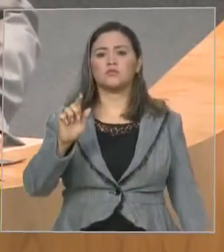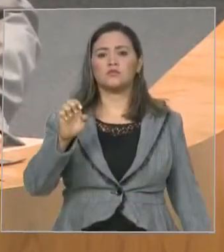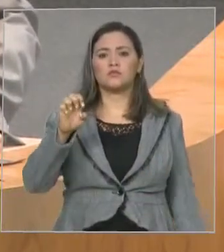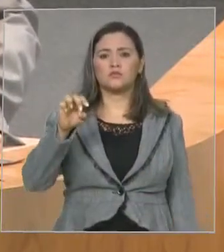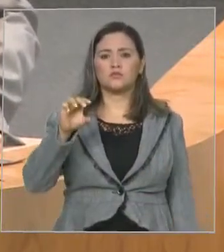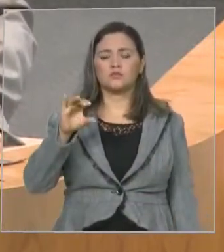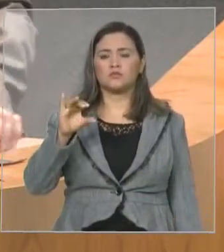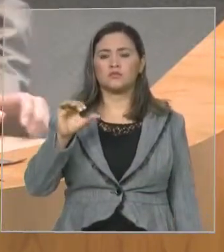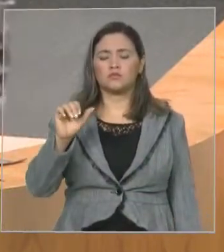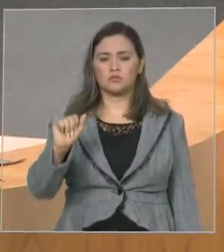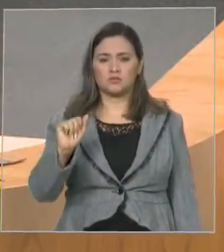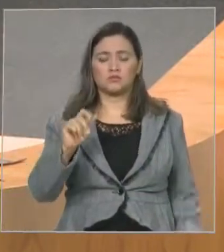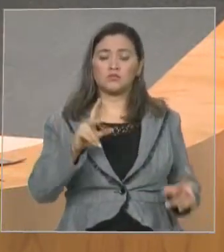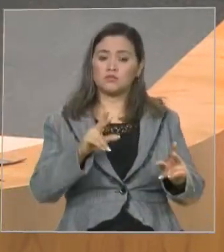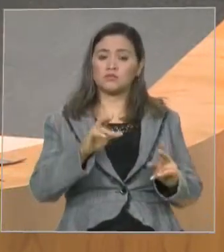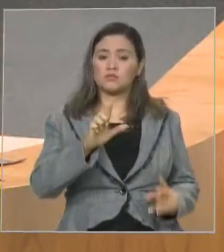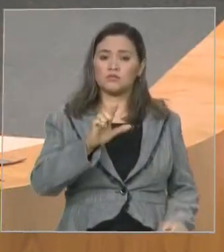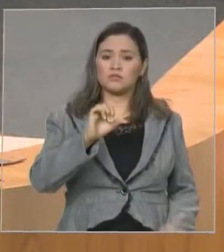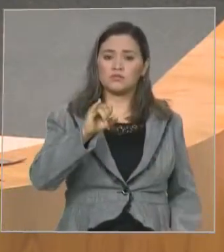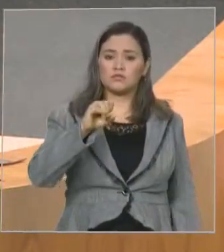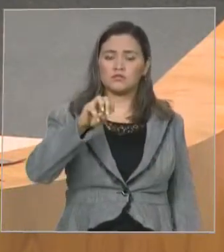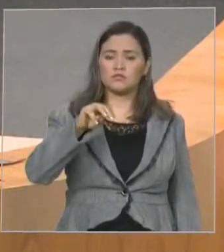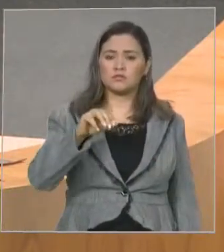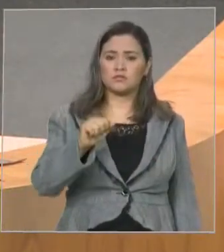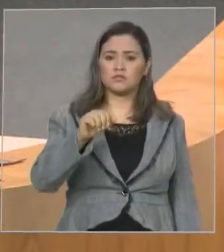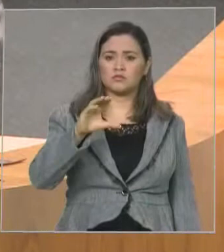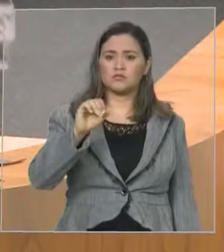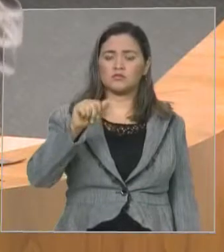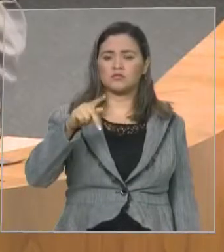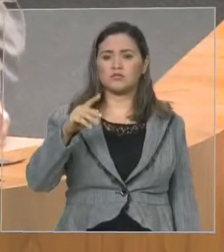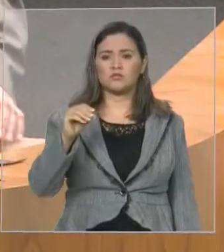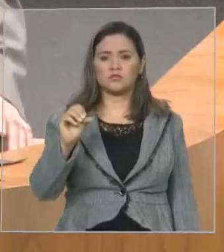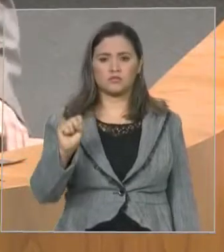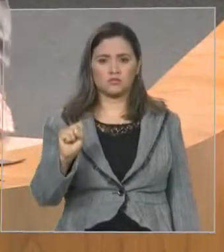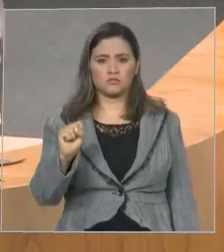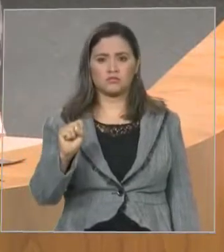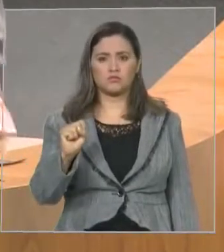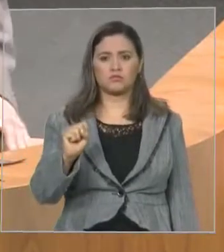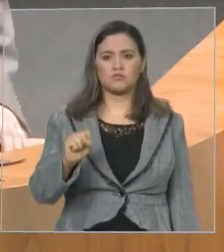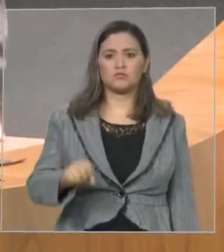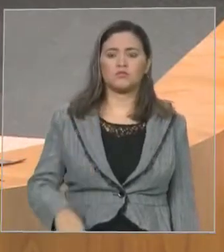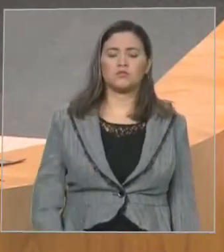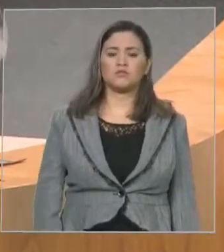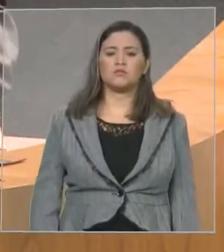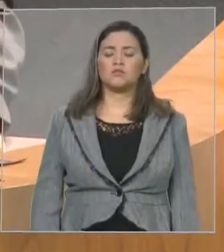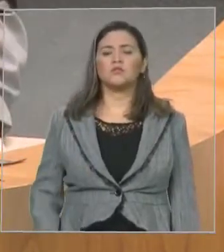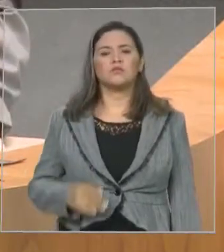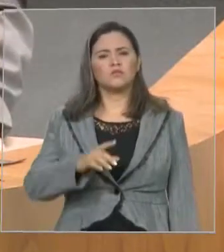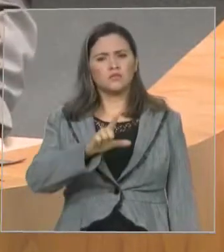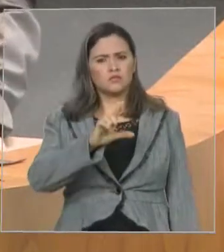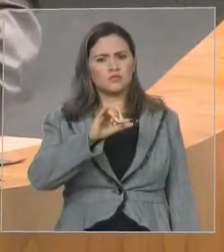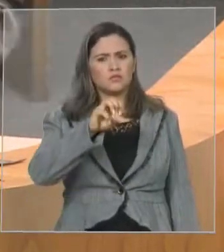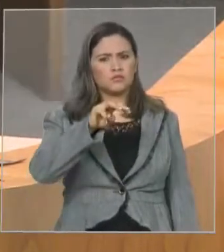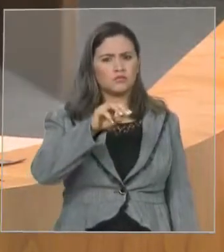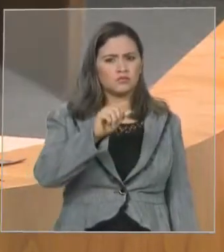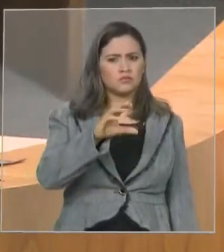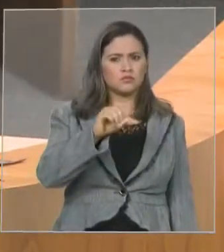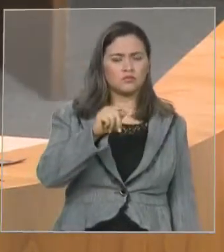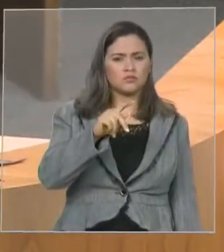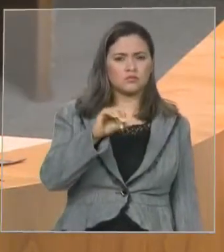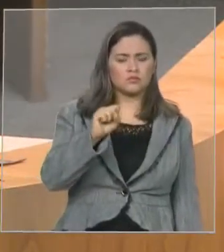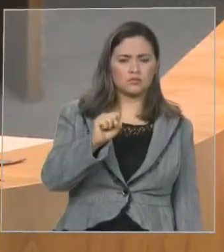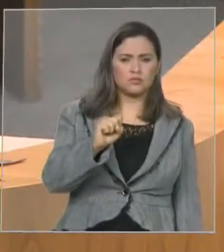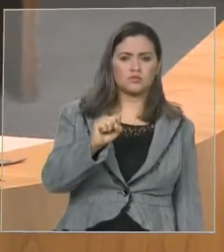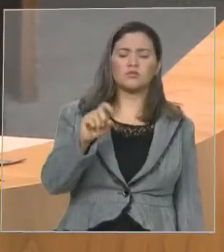da agência de Lima Campos. A agência de Lima Campos hoje está funcionando, mas a de Peritoró não. Para nossa surpresa, chegamos